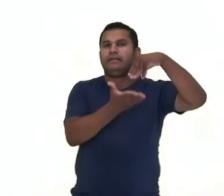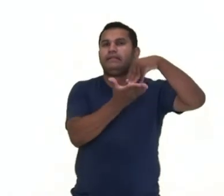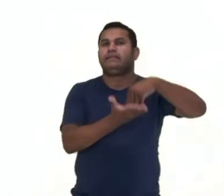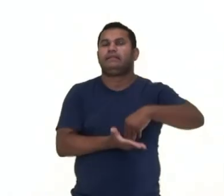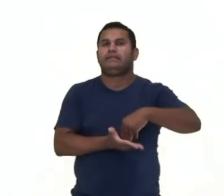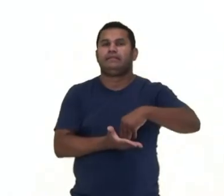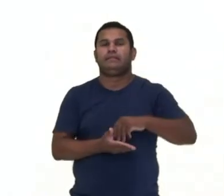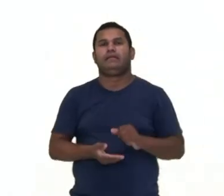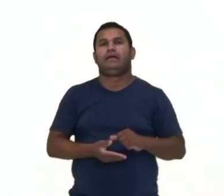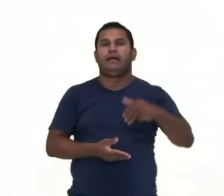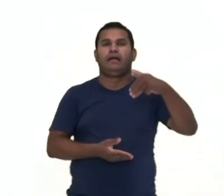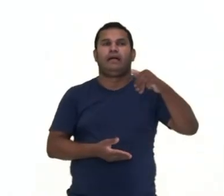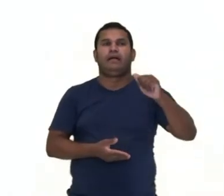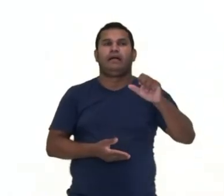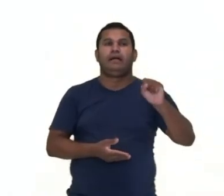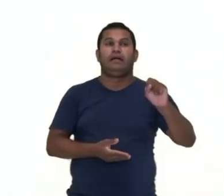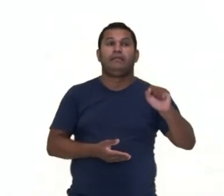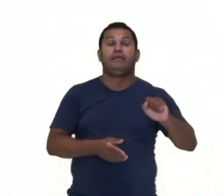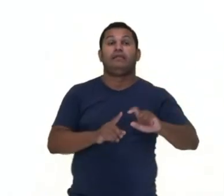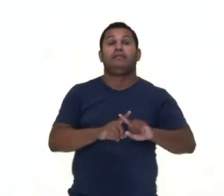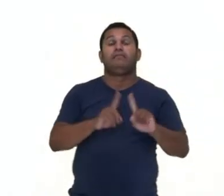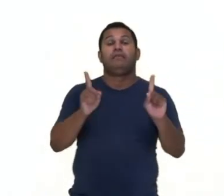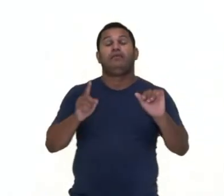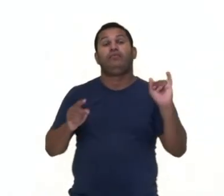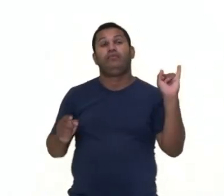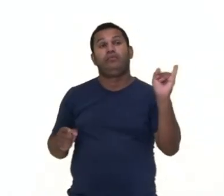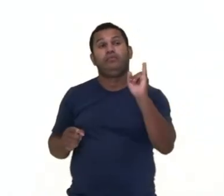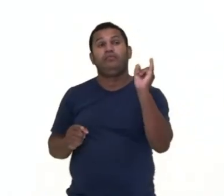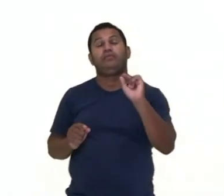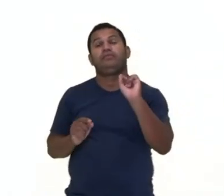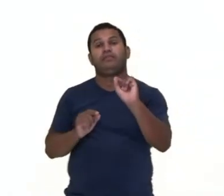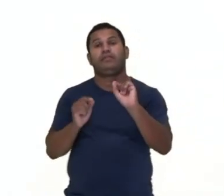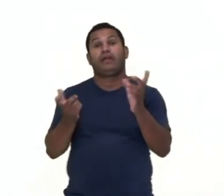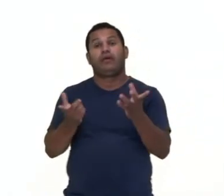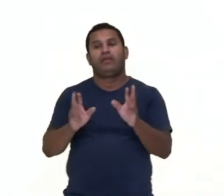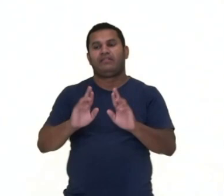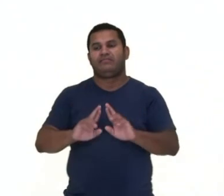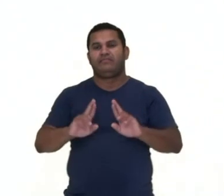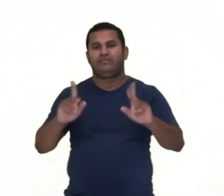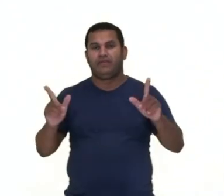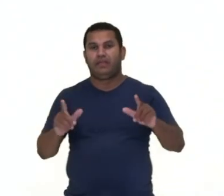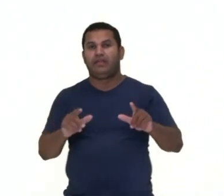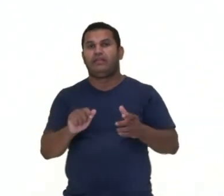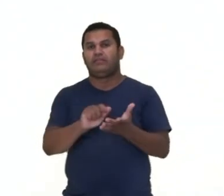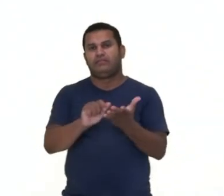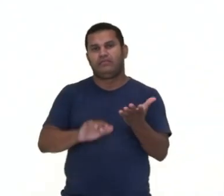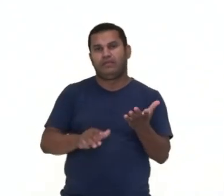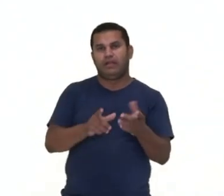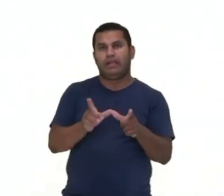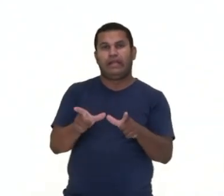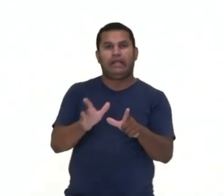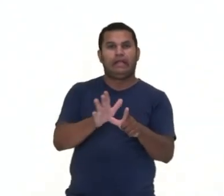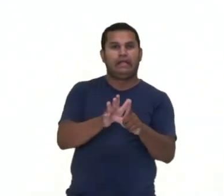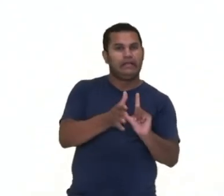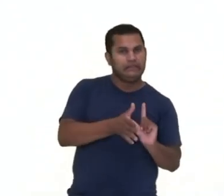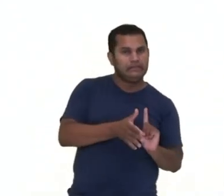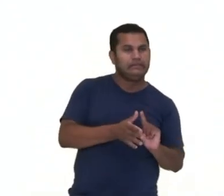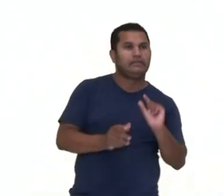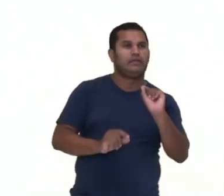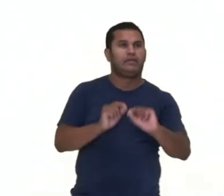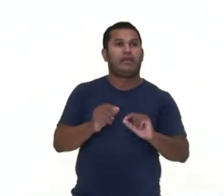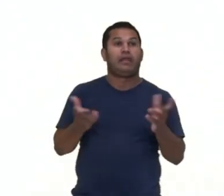mudar do exercício anterior é a distância. Lá, o exercício anterior nós tínhamos uma distância de 1 metro. aqui é de 5 milímetros, ou